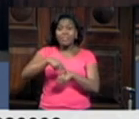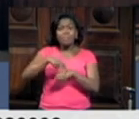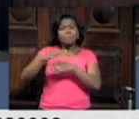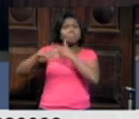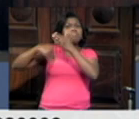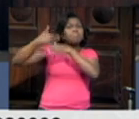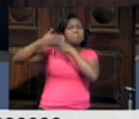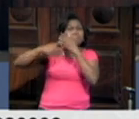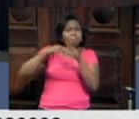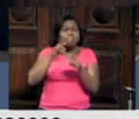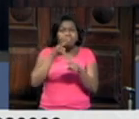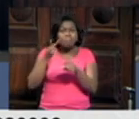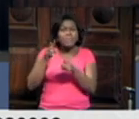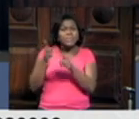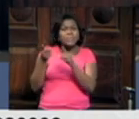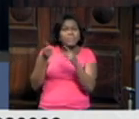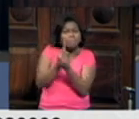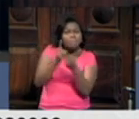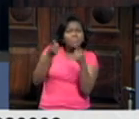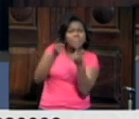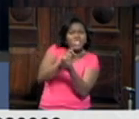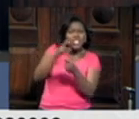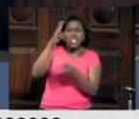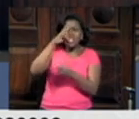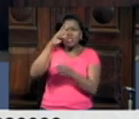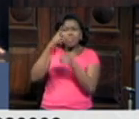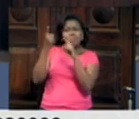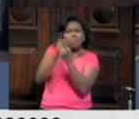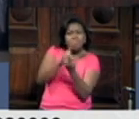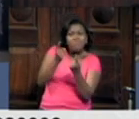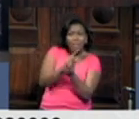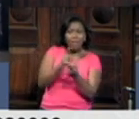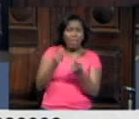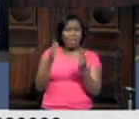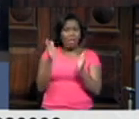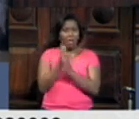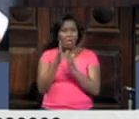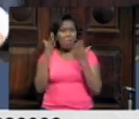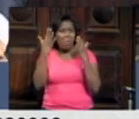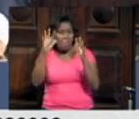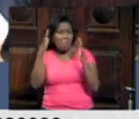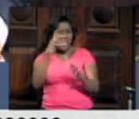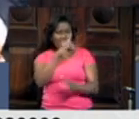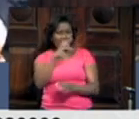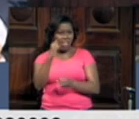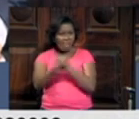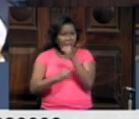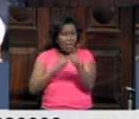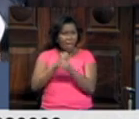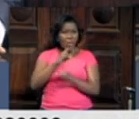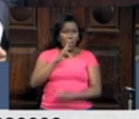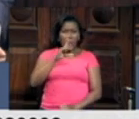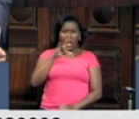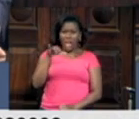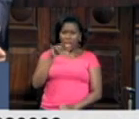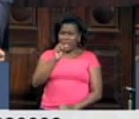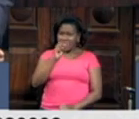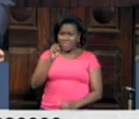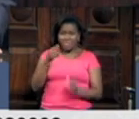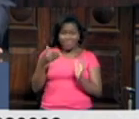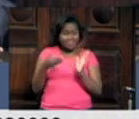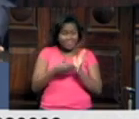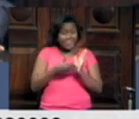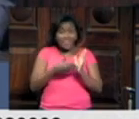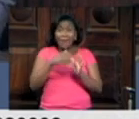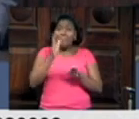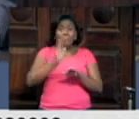história, tentando dizer que homenageia os 100 anos de Ulisses Guimarães. Isto aqui representa mais